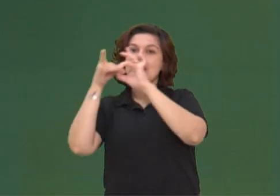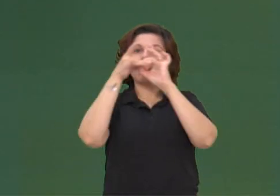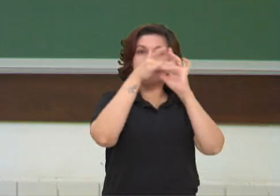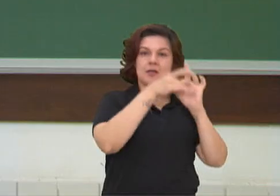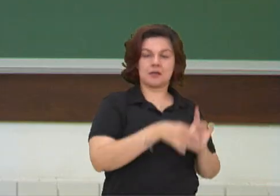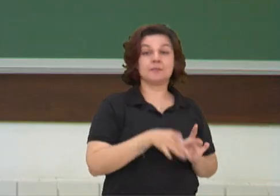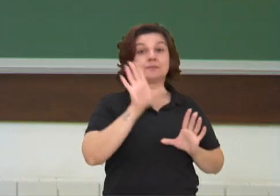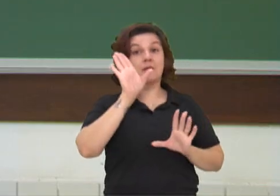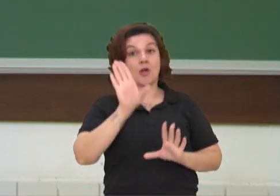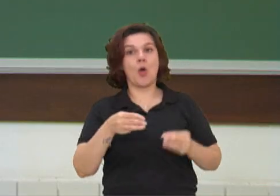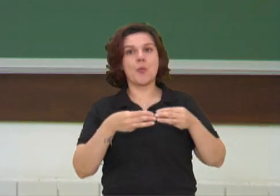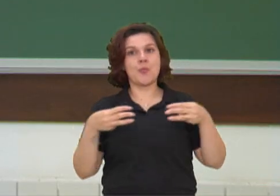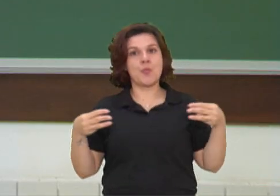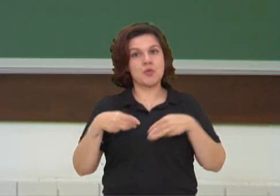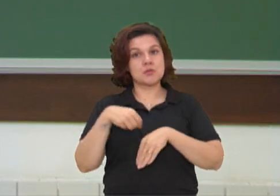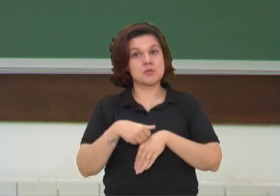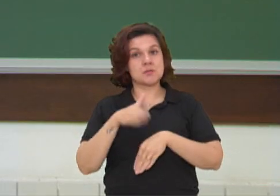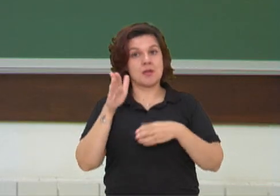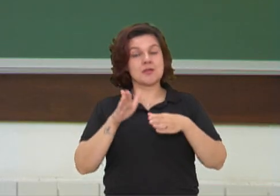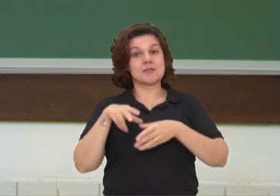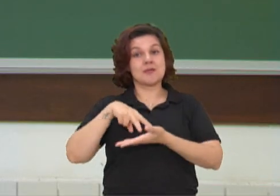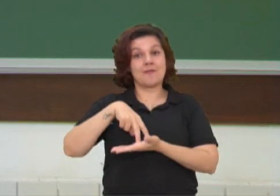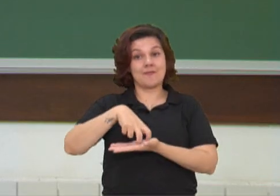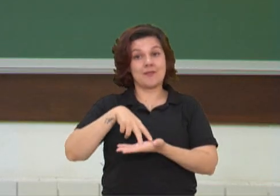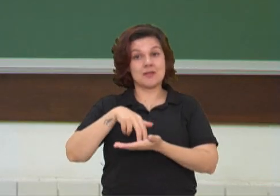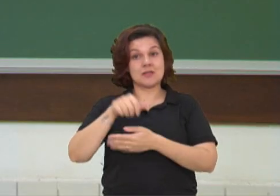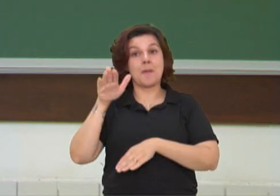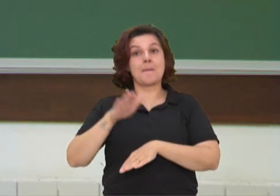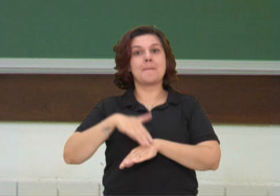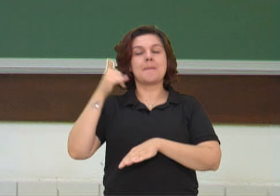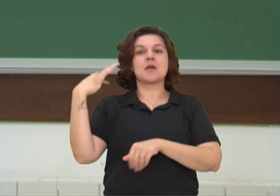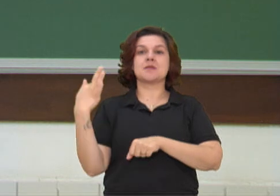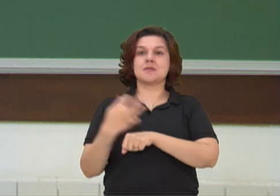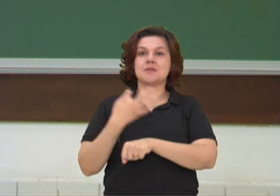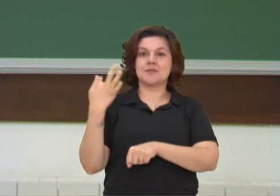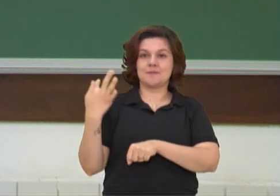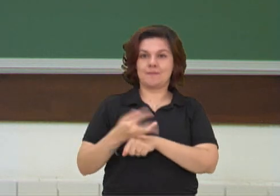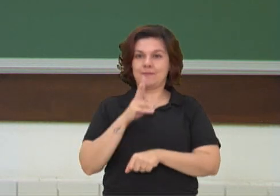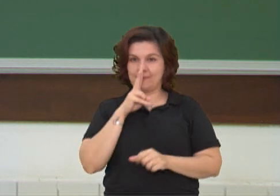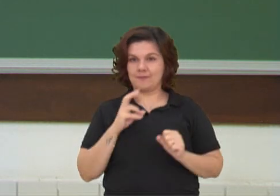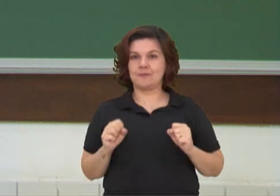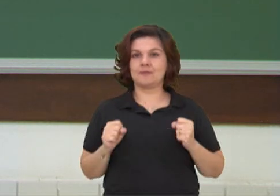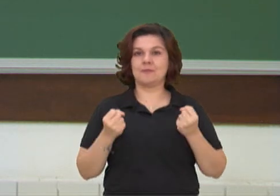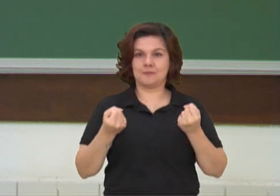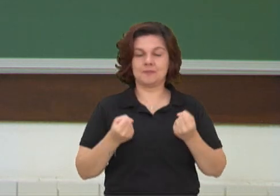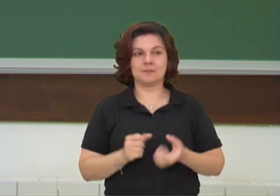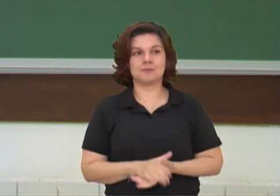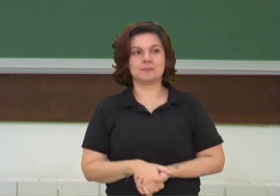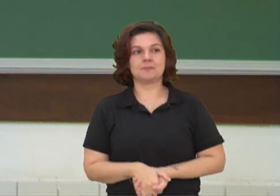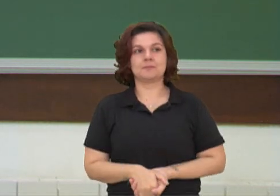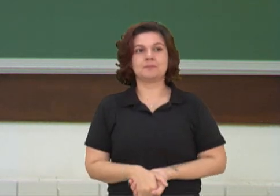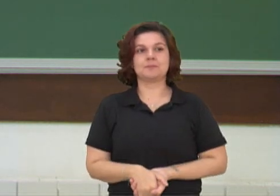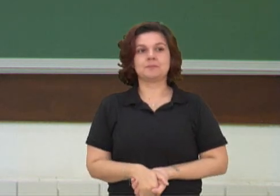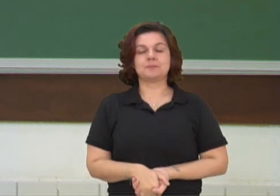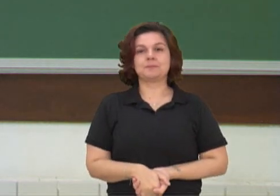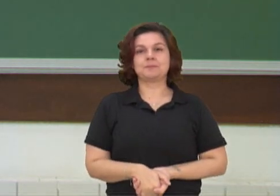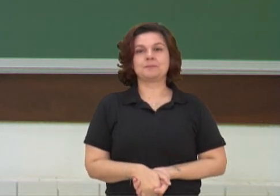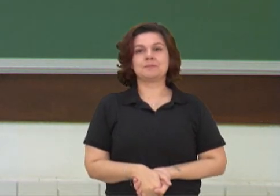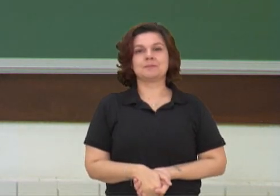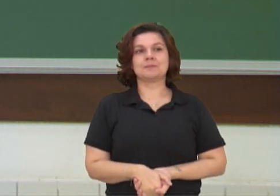lembre-se que músculos mais flexíveis, eles têm potencial para tornar os músculos mais fortes e também o nosso corpo mais ágil.